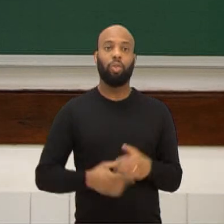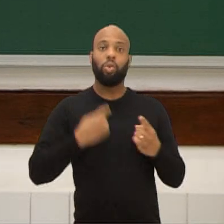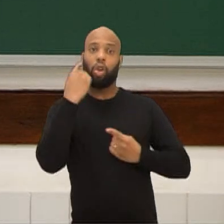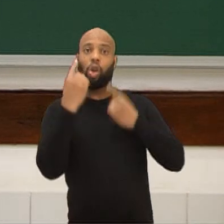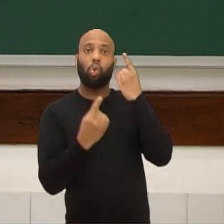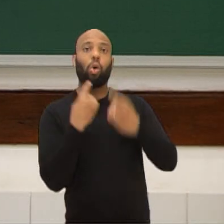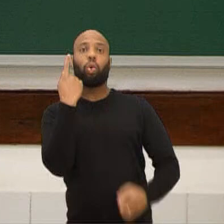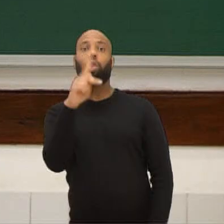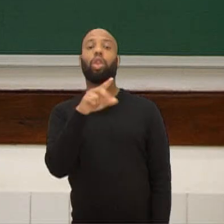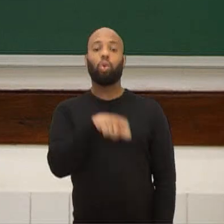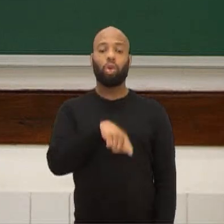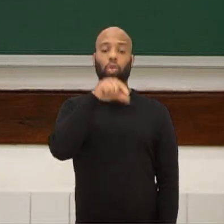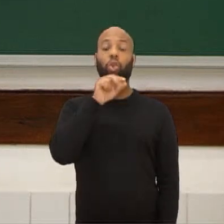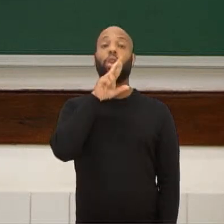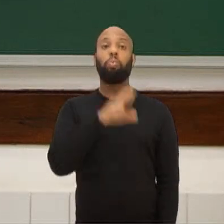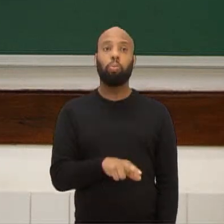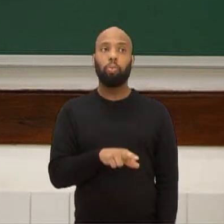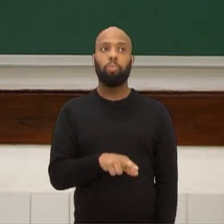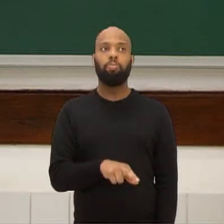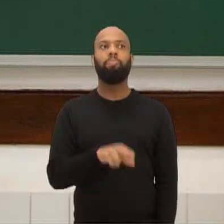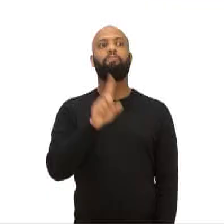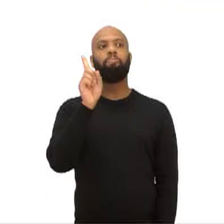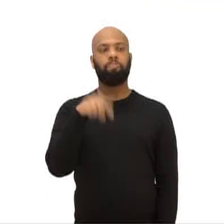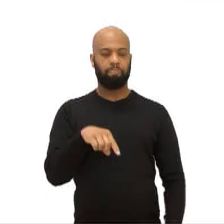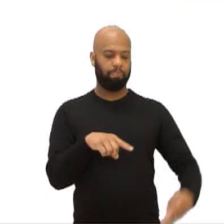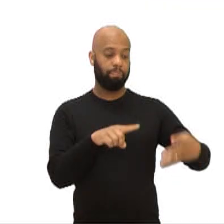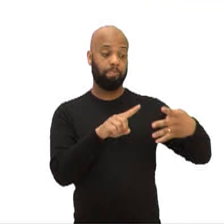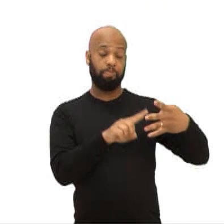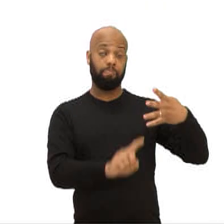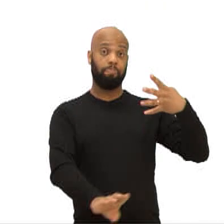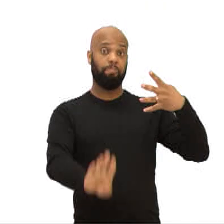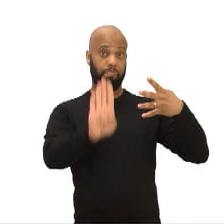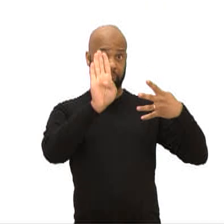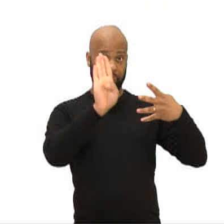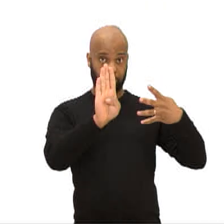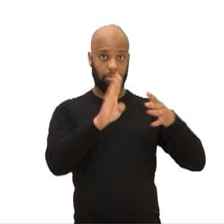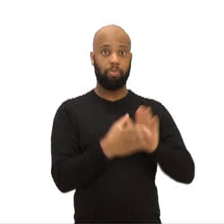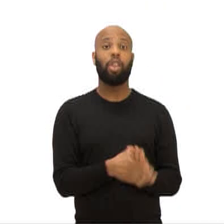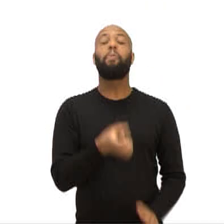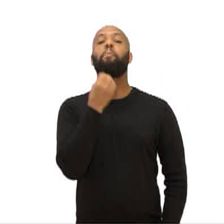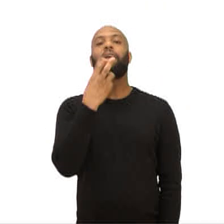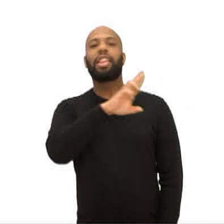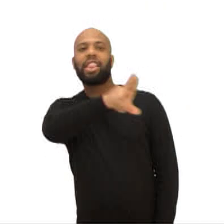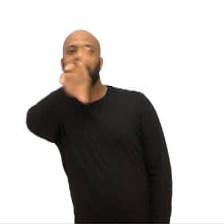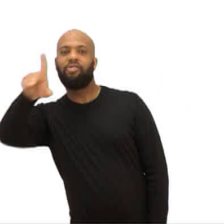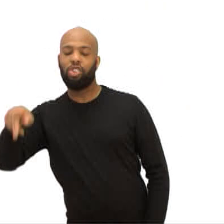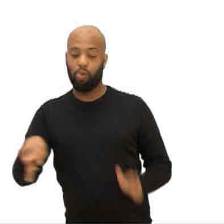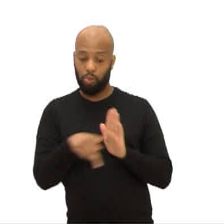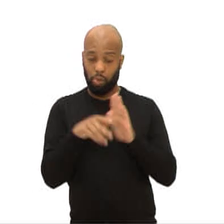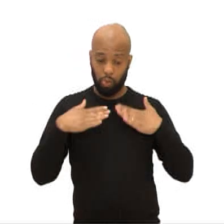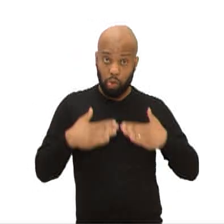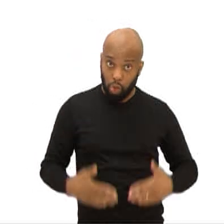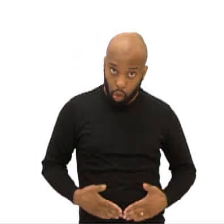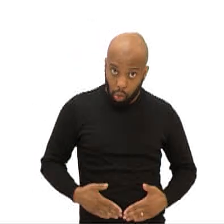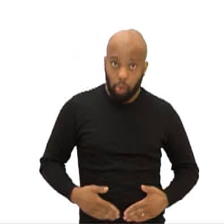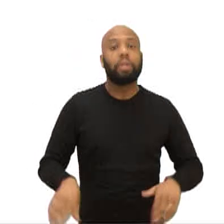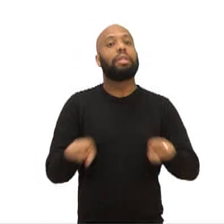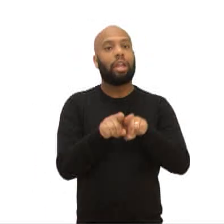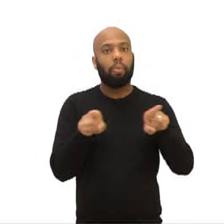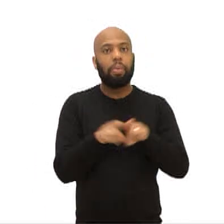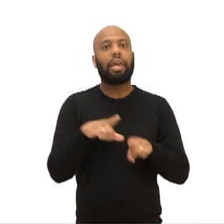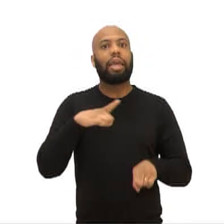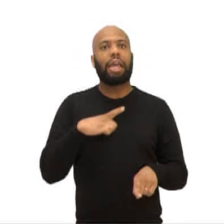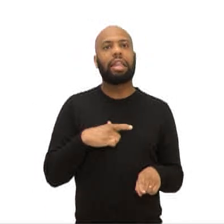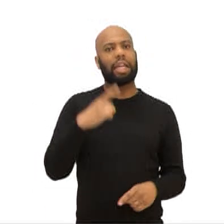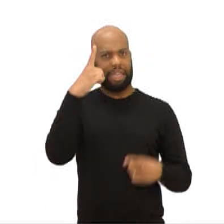Qual foi a sua resposta? Espero que tenha sido igual à alternativa B. Além dos benefícios corporais, eles trabalham a